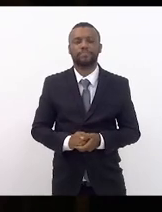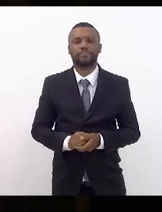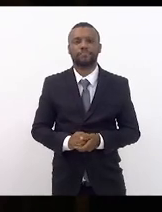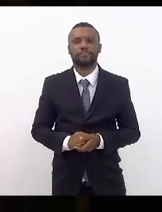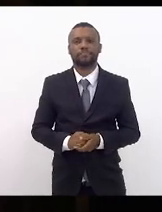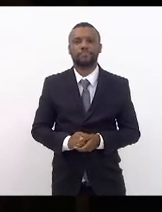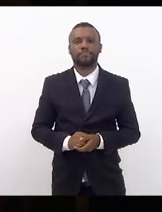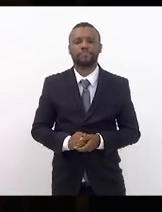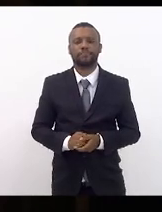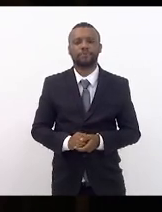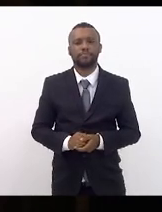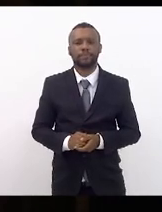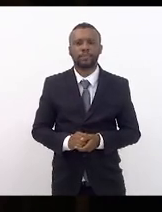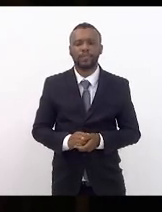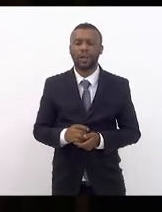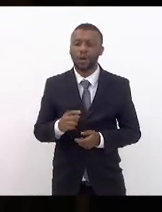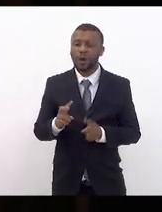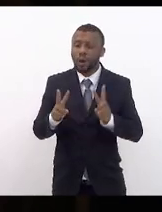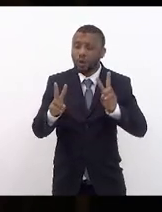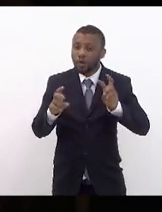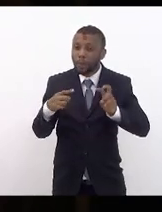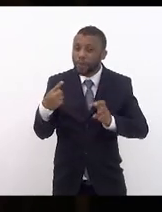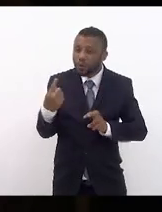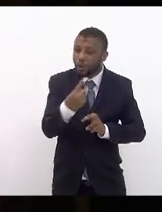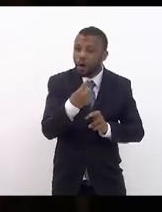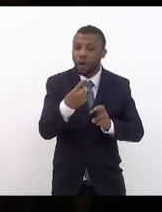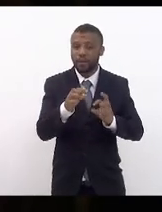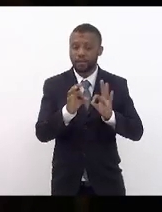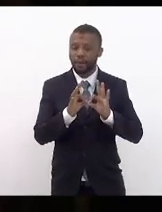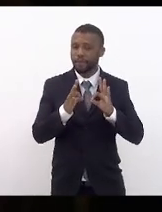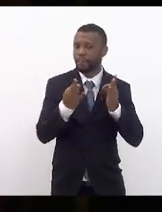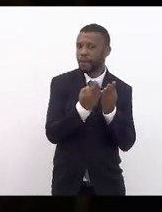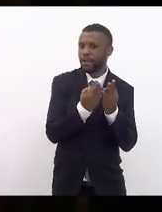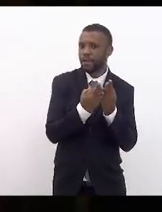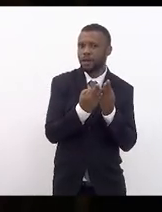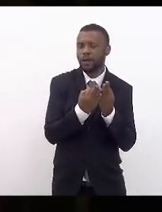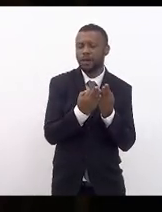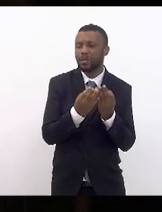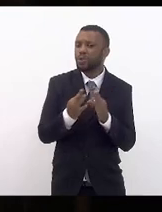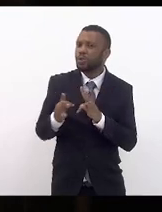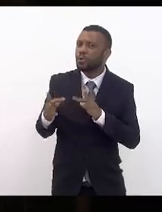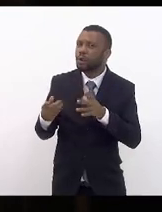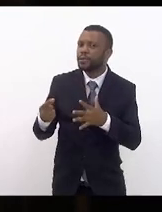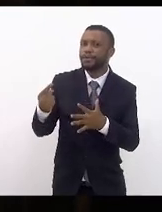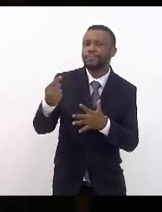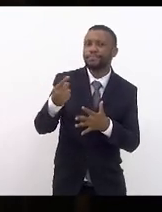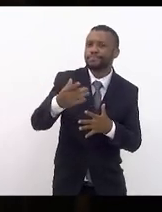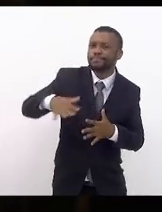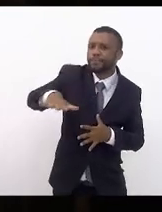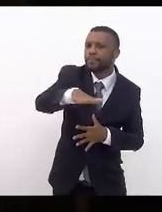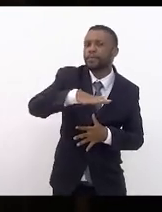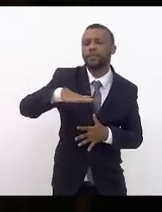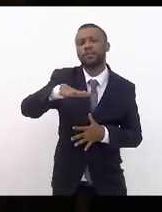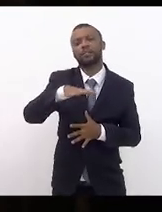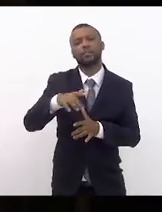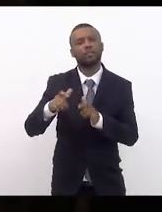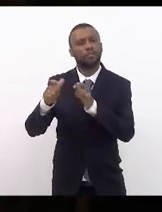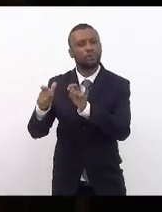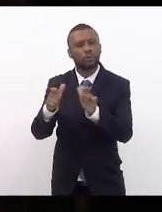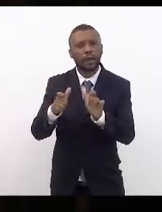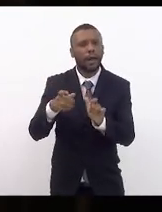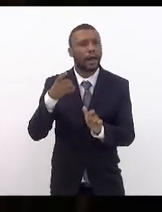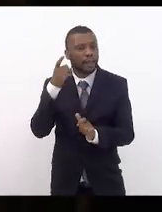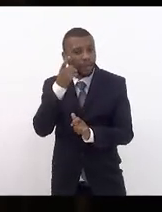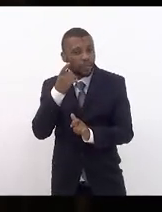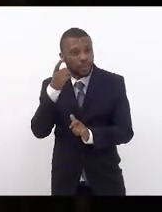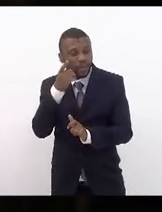Seja sobre nós, sobre nós, sobre nossa família e sobre todas as famílias aqui, sobre esse lugar, sobre os deputados